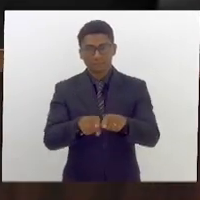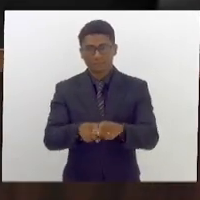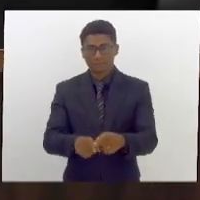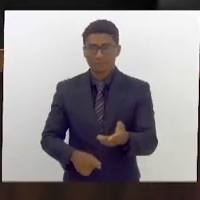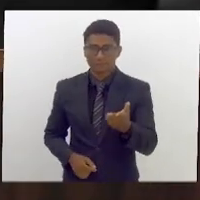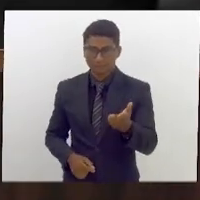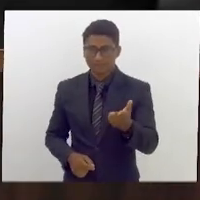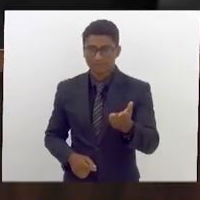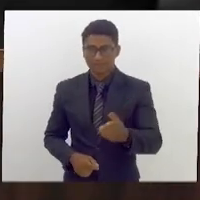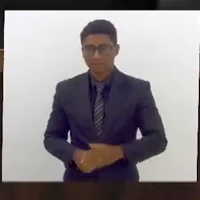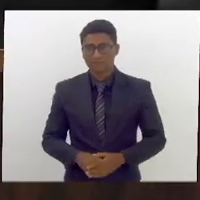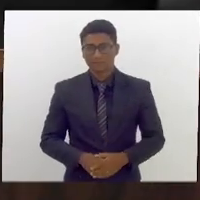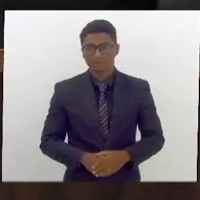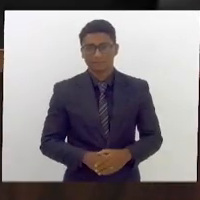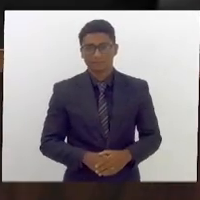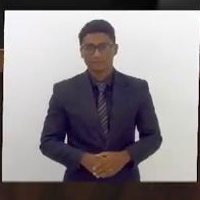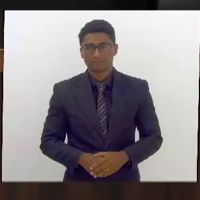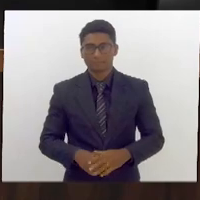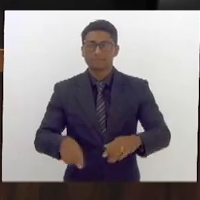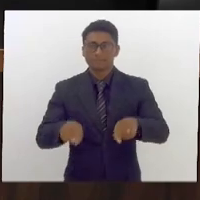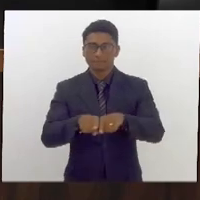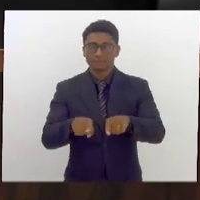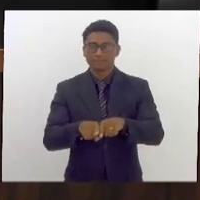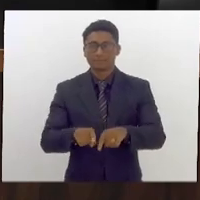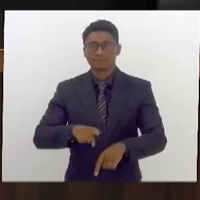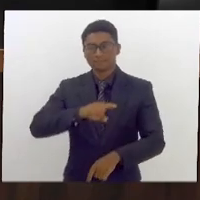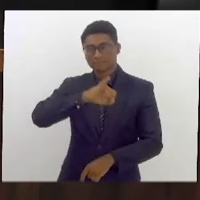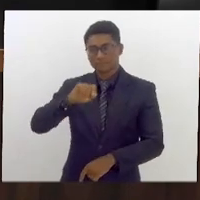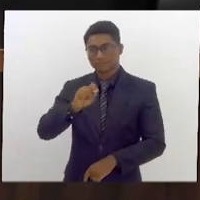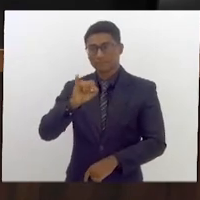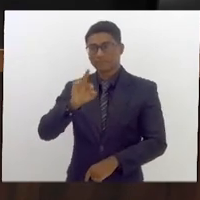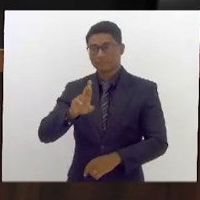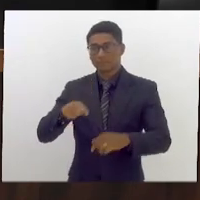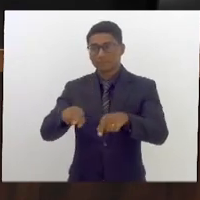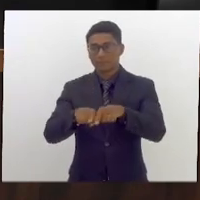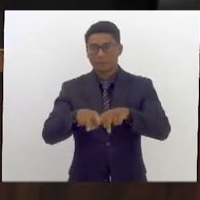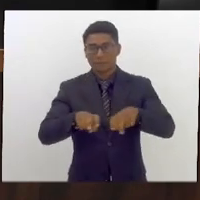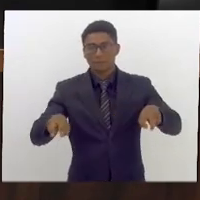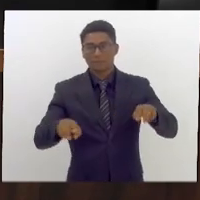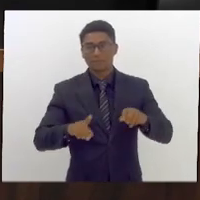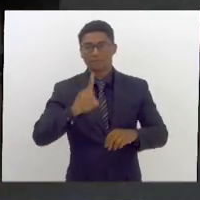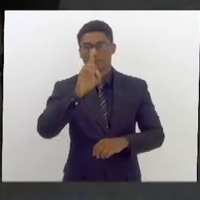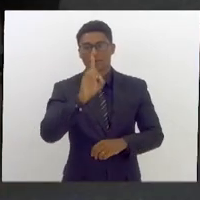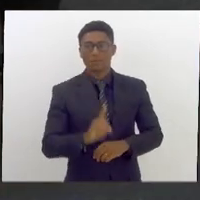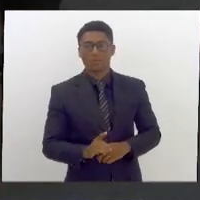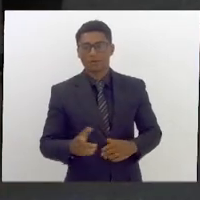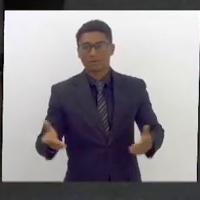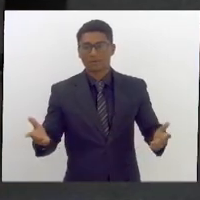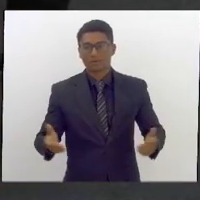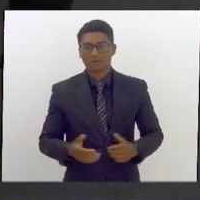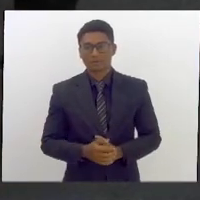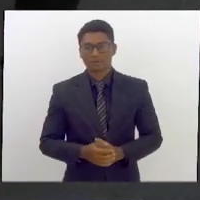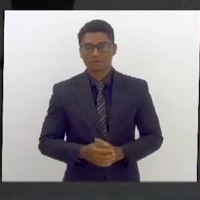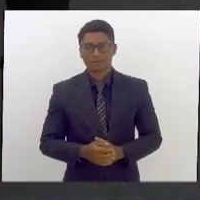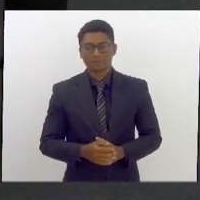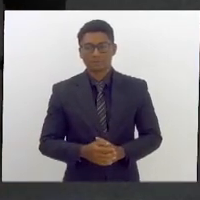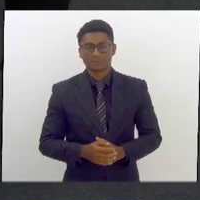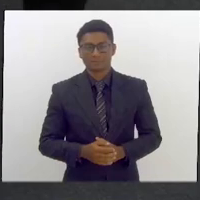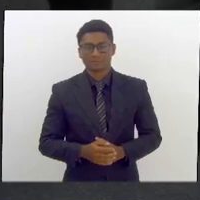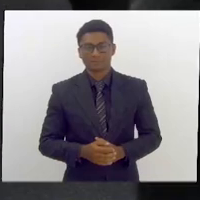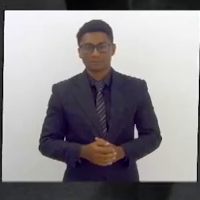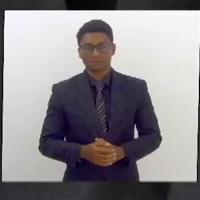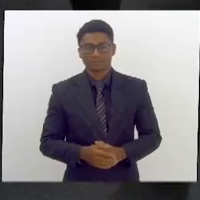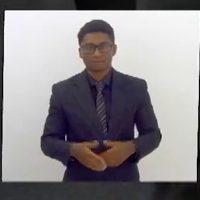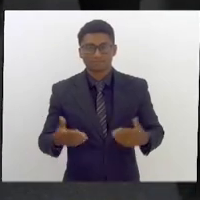que vos fala aqui, deputado Jair Bittencourt, e mais a mesa diretora, deputado Luiz Paulo. Senhor presidente,